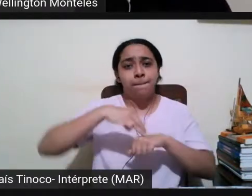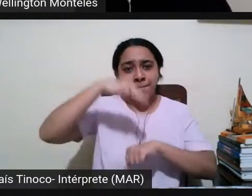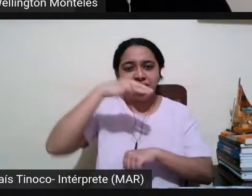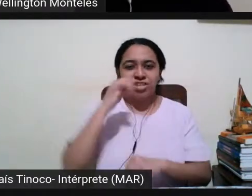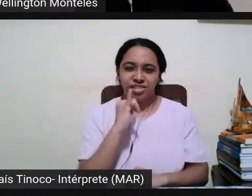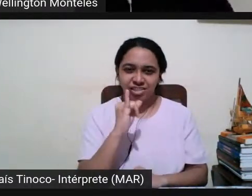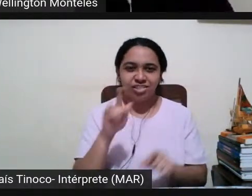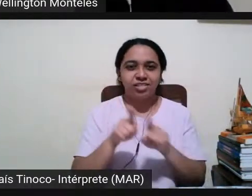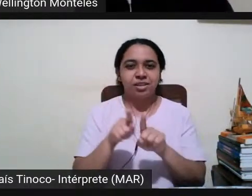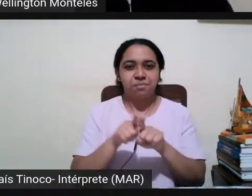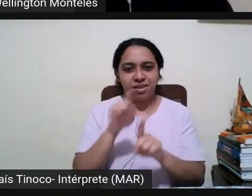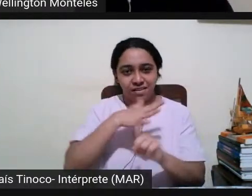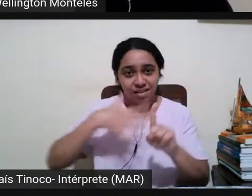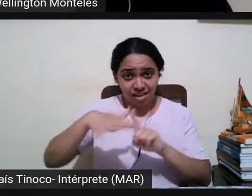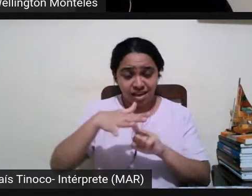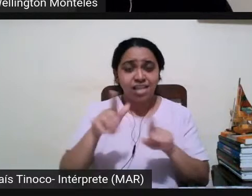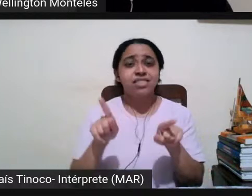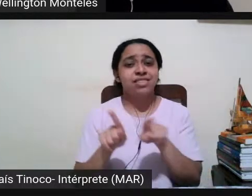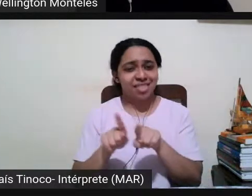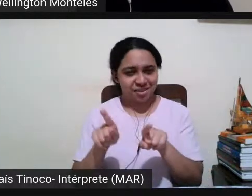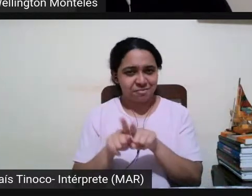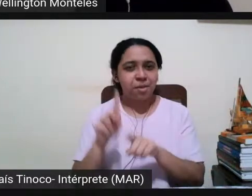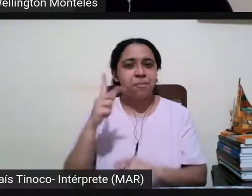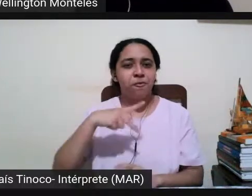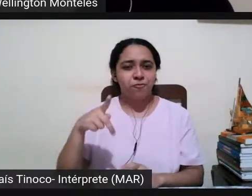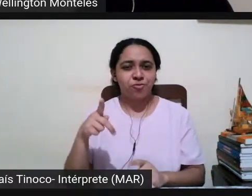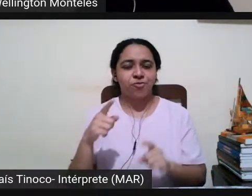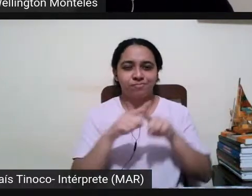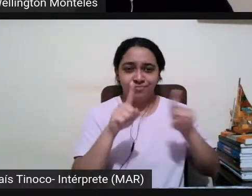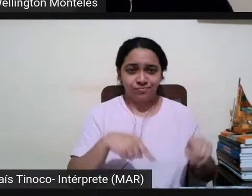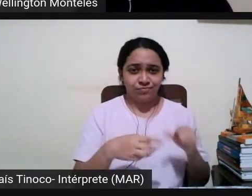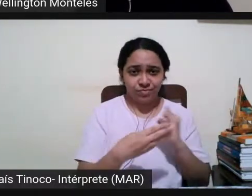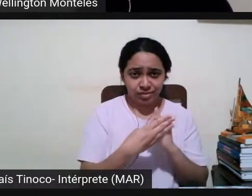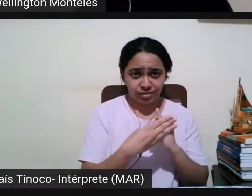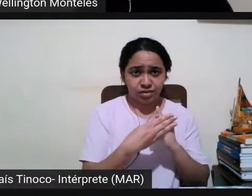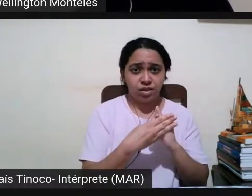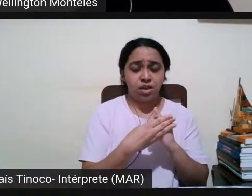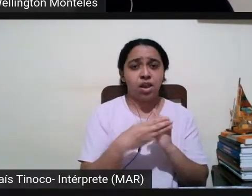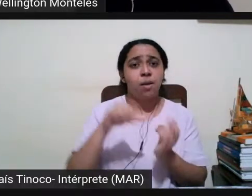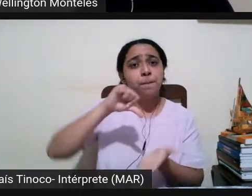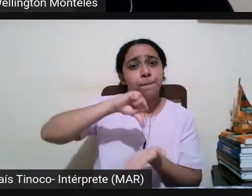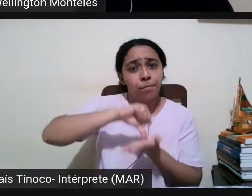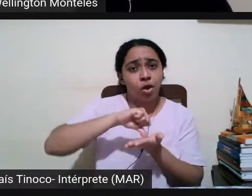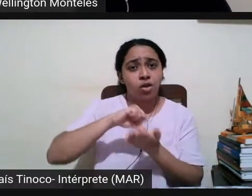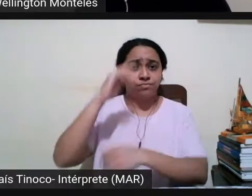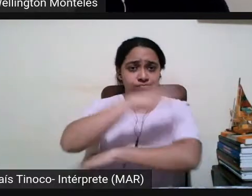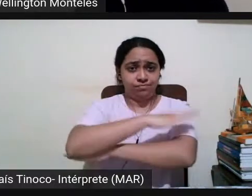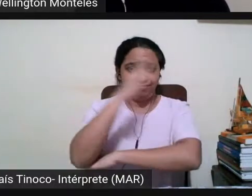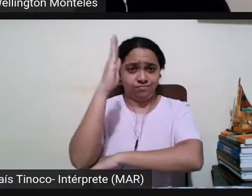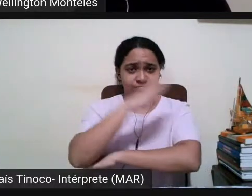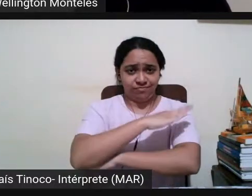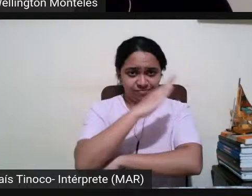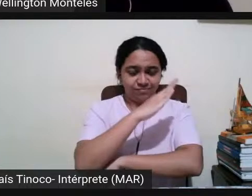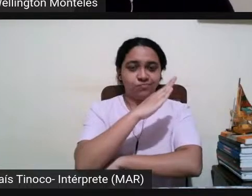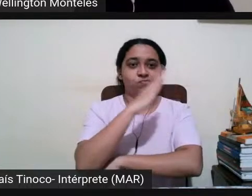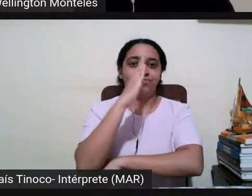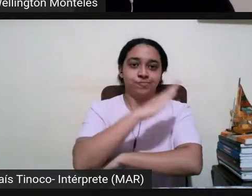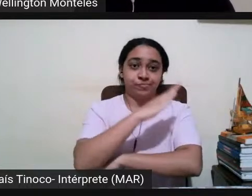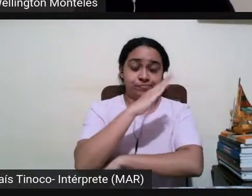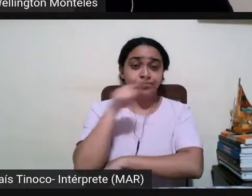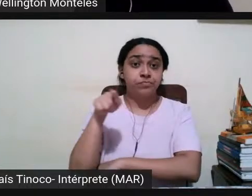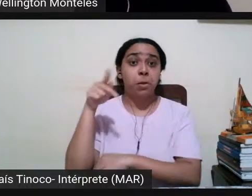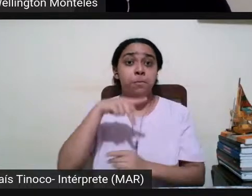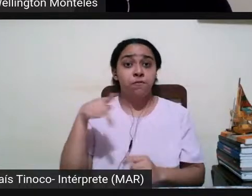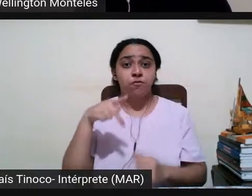ambiente ele também é professor do do iphan sólido Campos alcan é o que eu sou o Diego ele vai